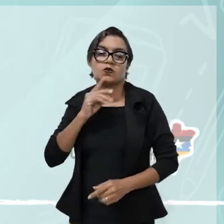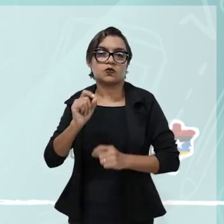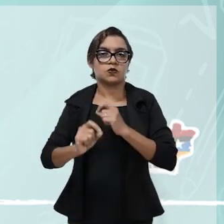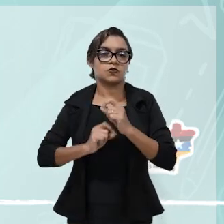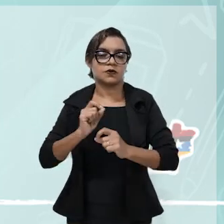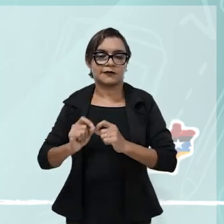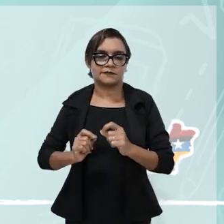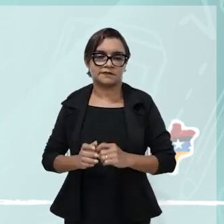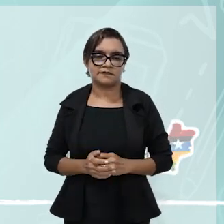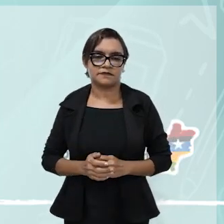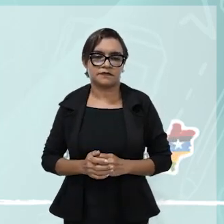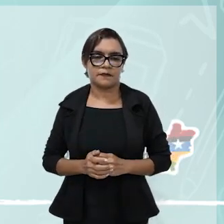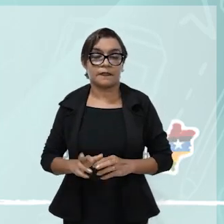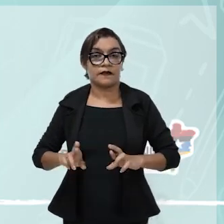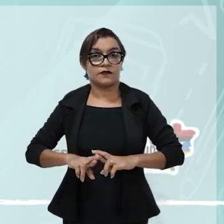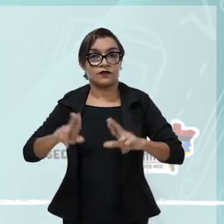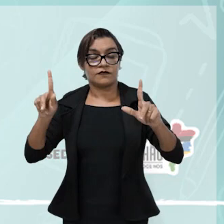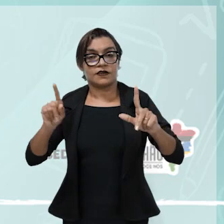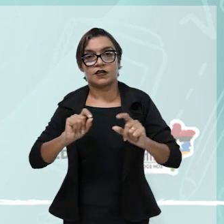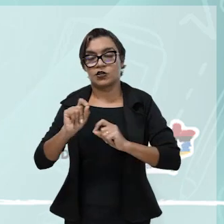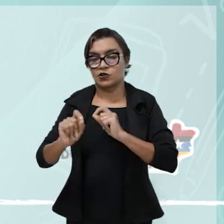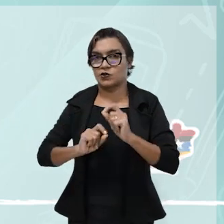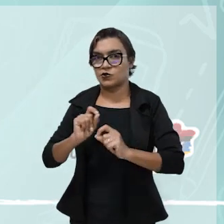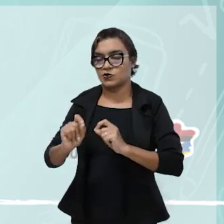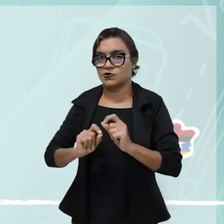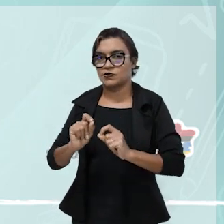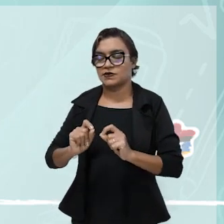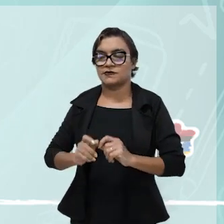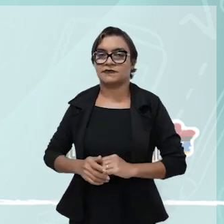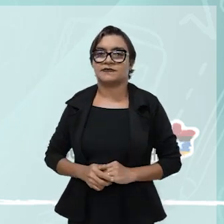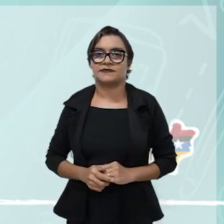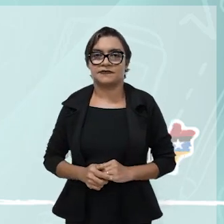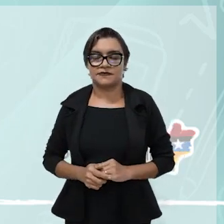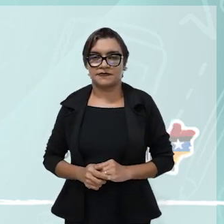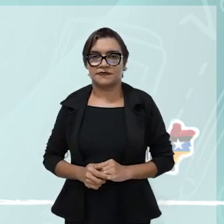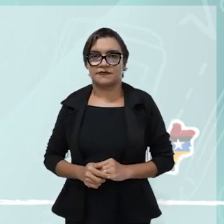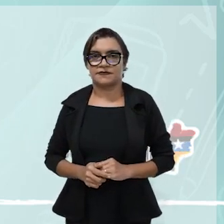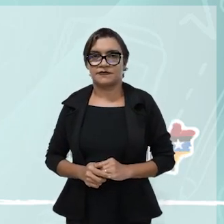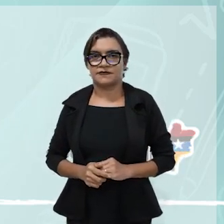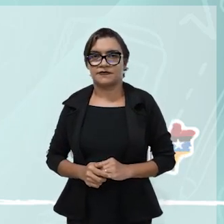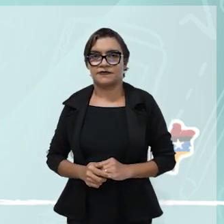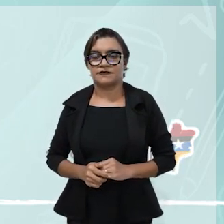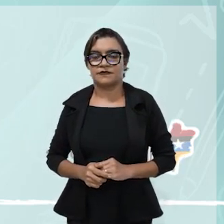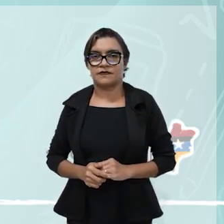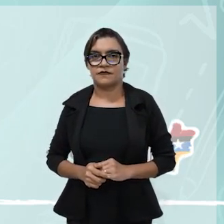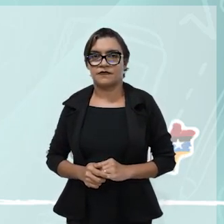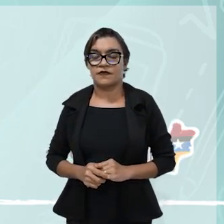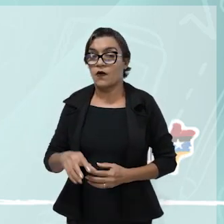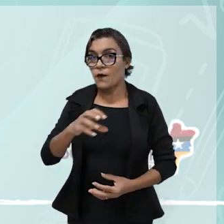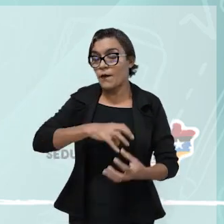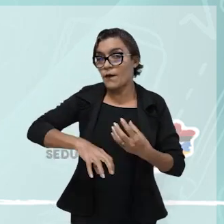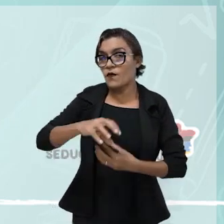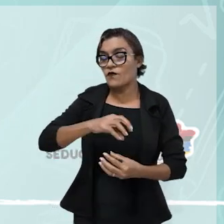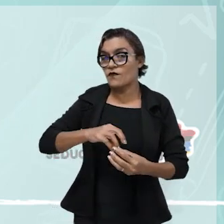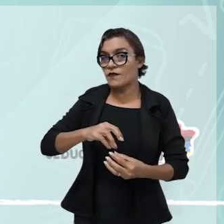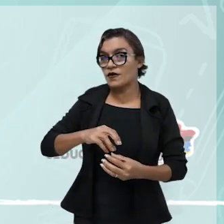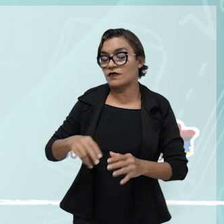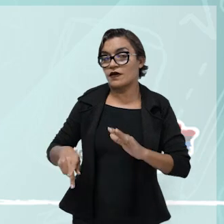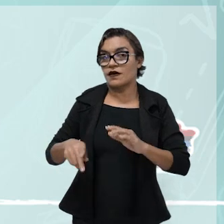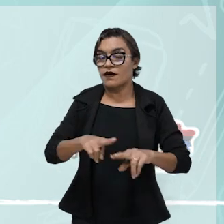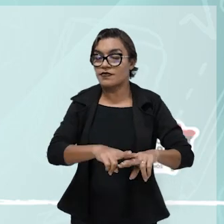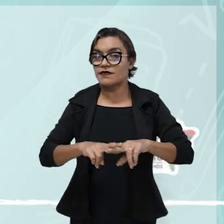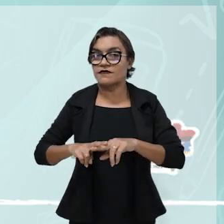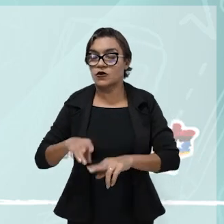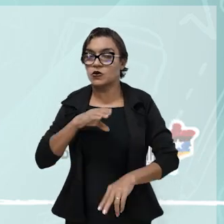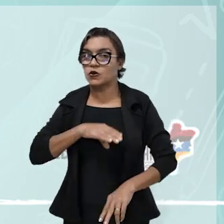é diferente do movimento que ocorreu em Portugal, apesar de ocorrer no mesmo tempo. A produção desse movimento é feita por portugueses e